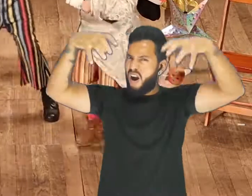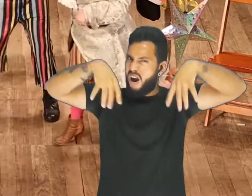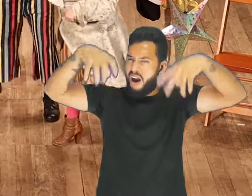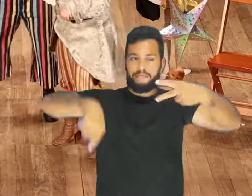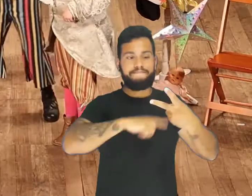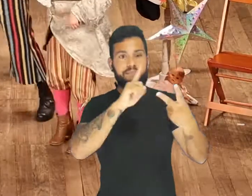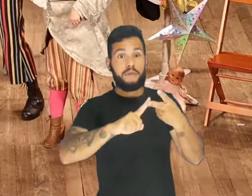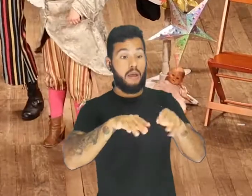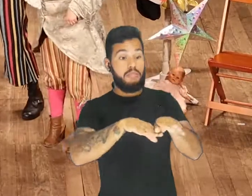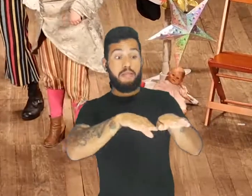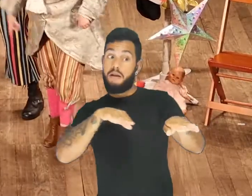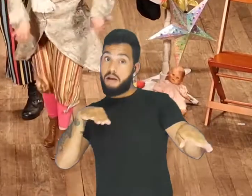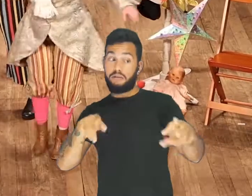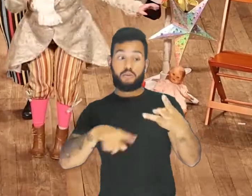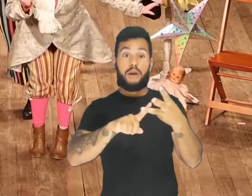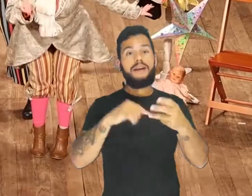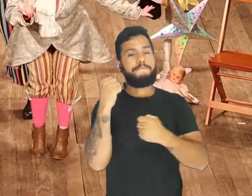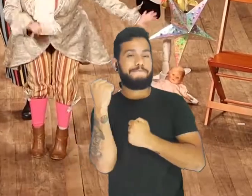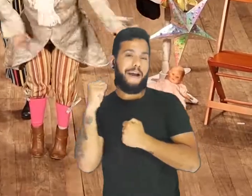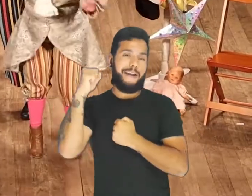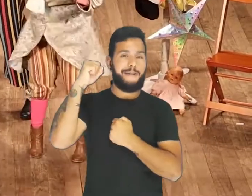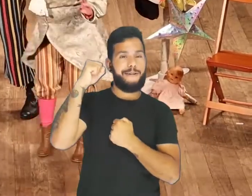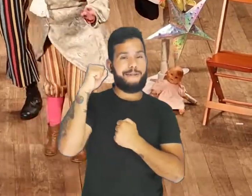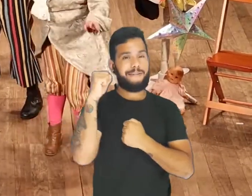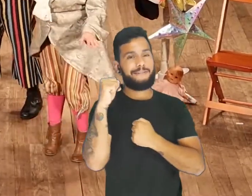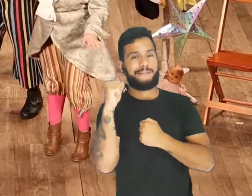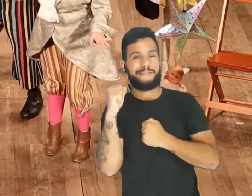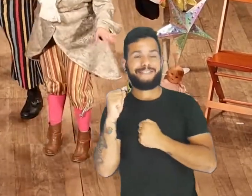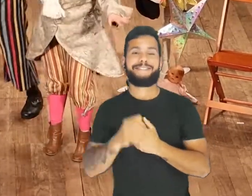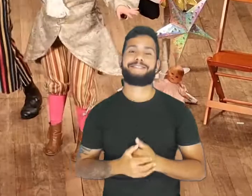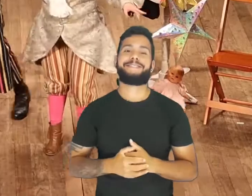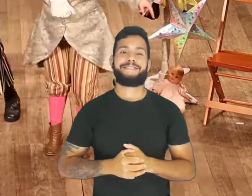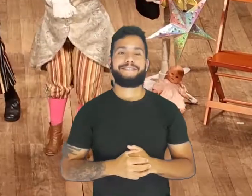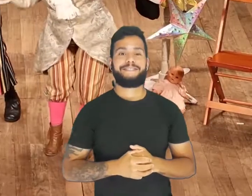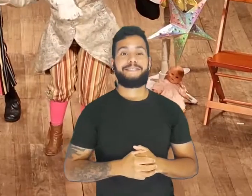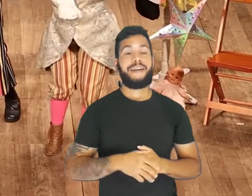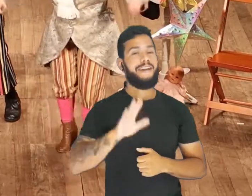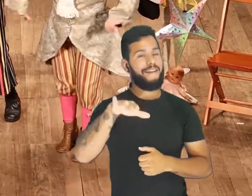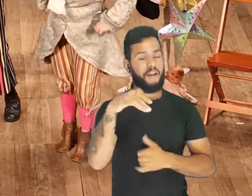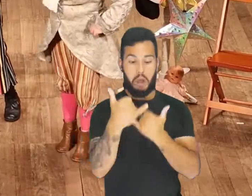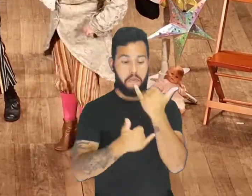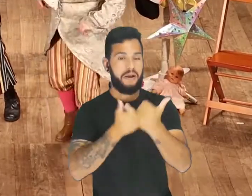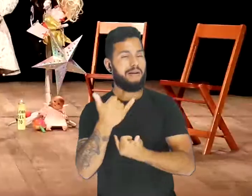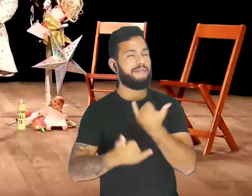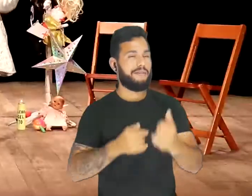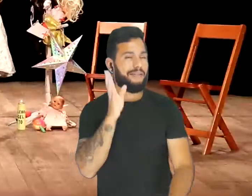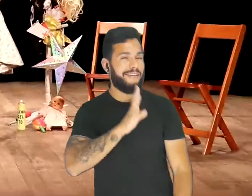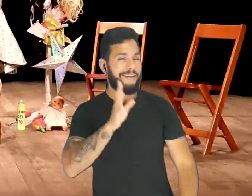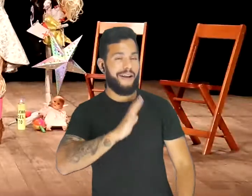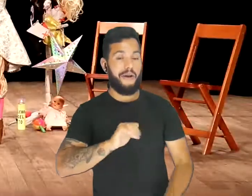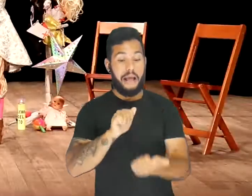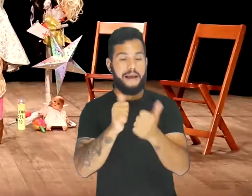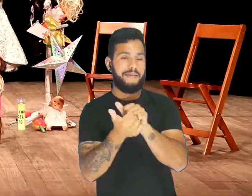Ah, tá bom, então bem. As palavras eram tempestade, eu, trânsito, ela e baile. O